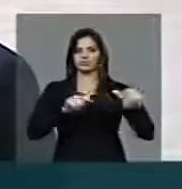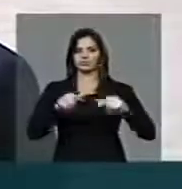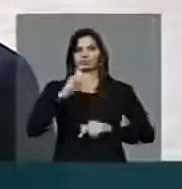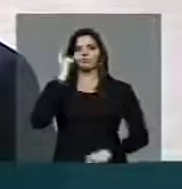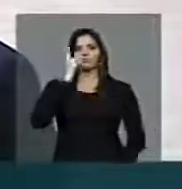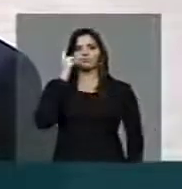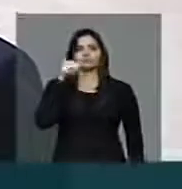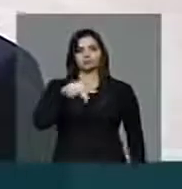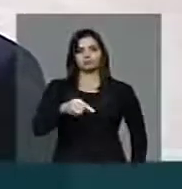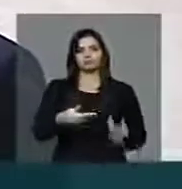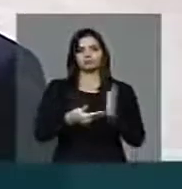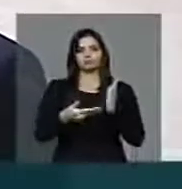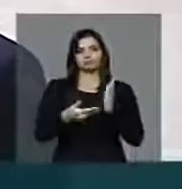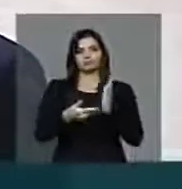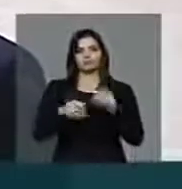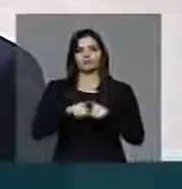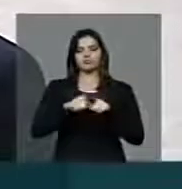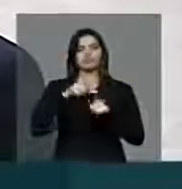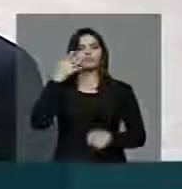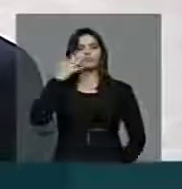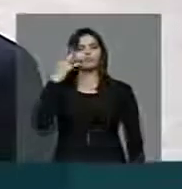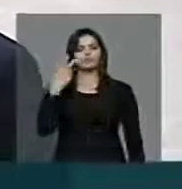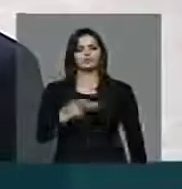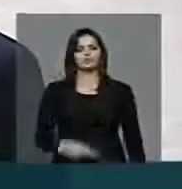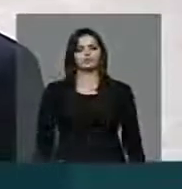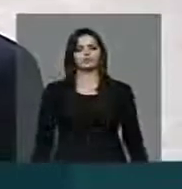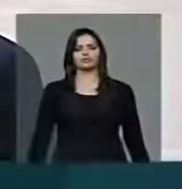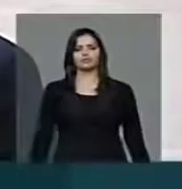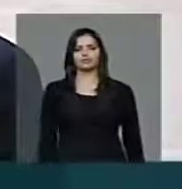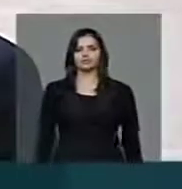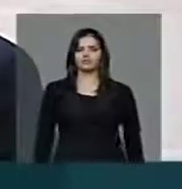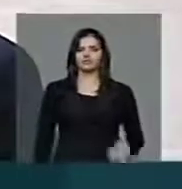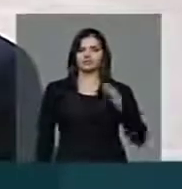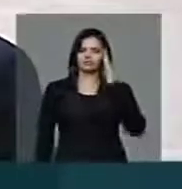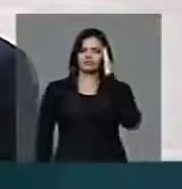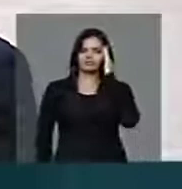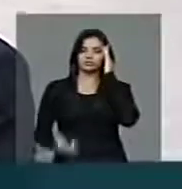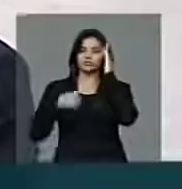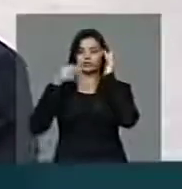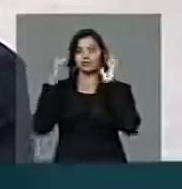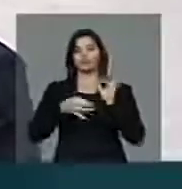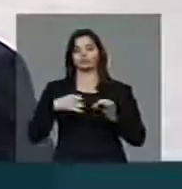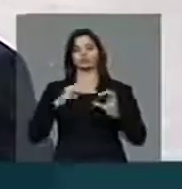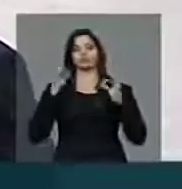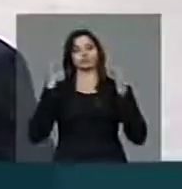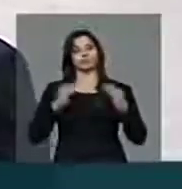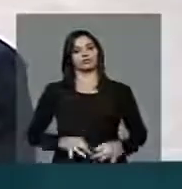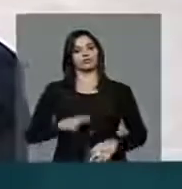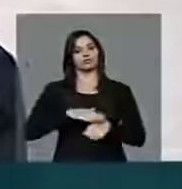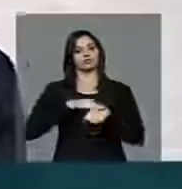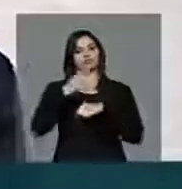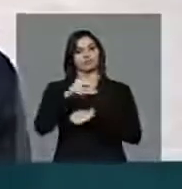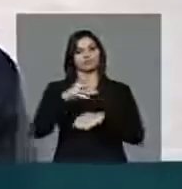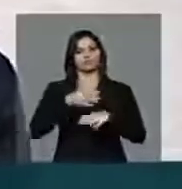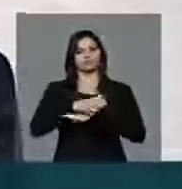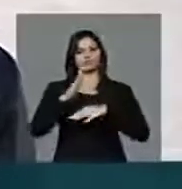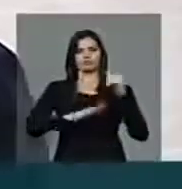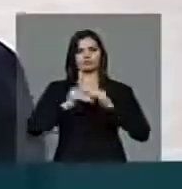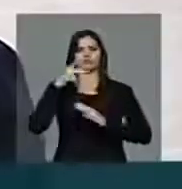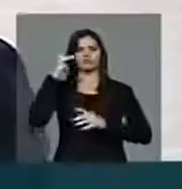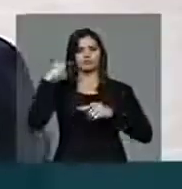aqui nesta casa. Obrigada. E pelo pronunciamento que traz com a dimensão e a dignidade que a sua ação dá à